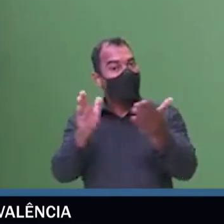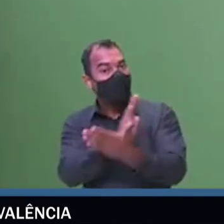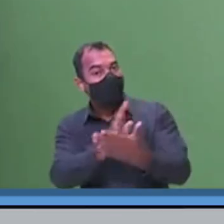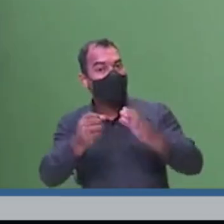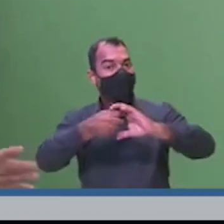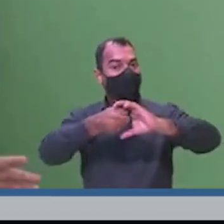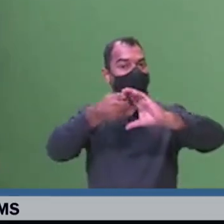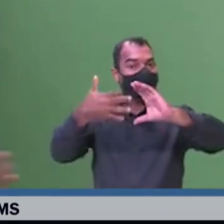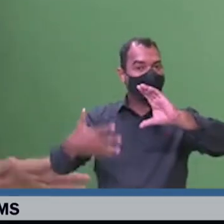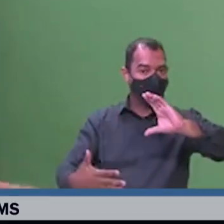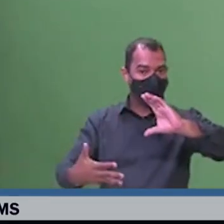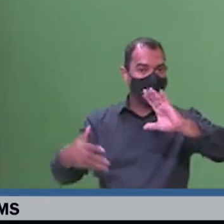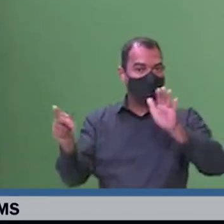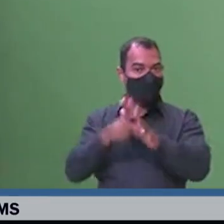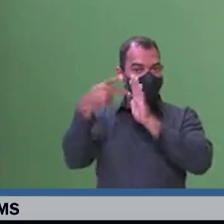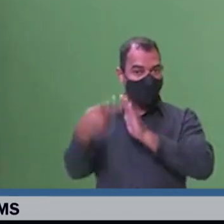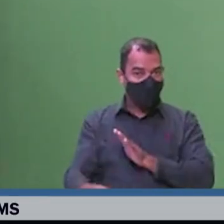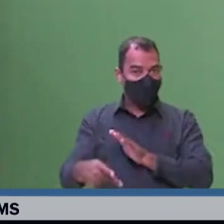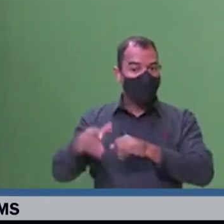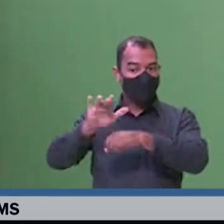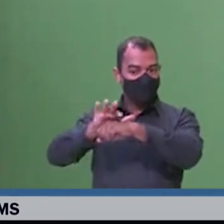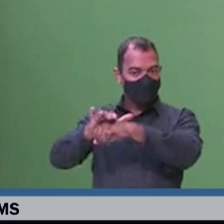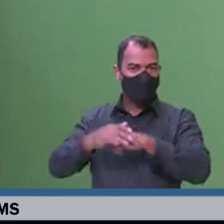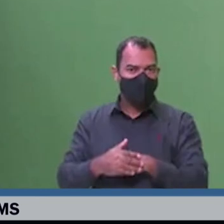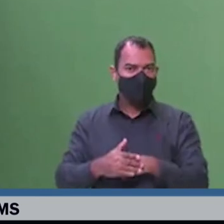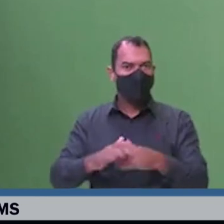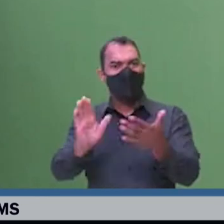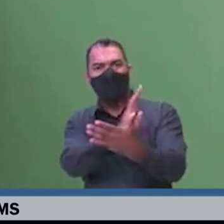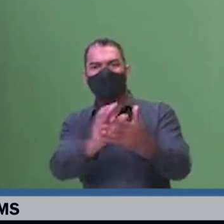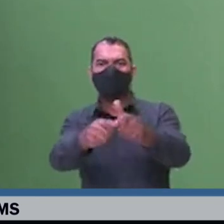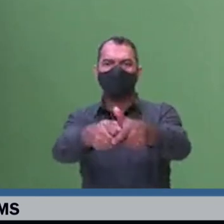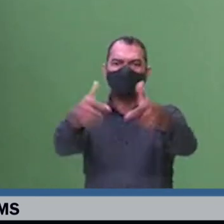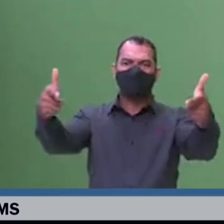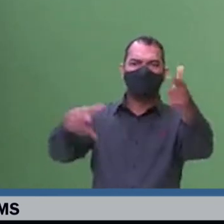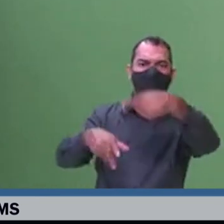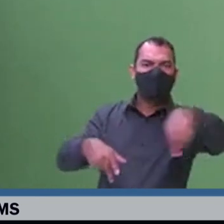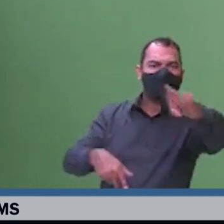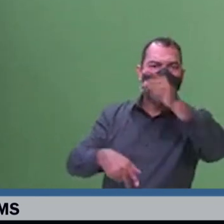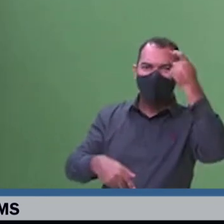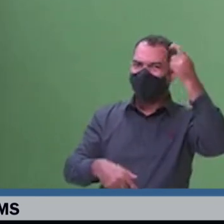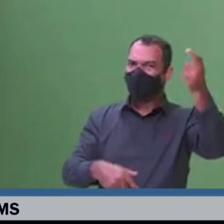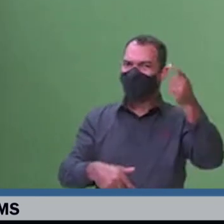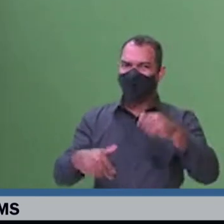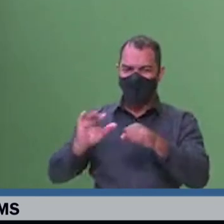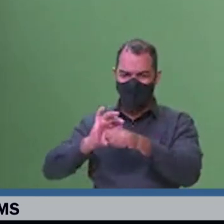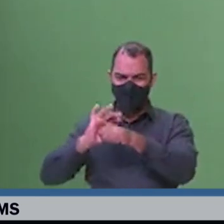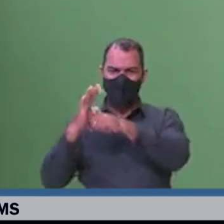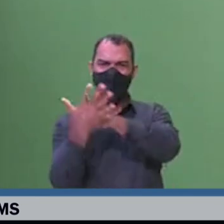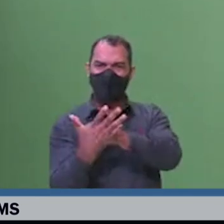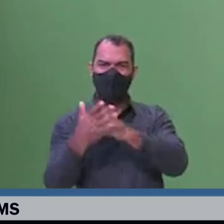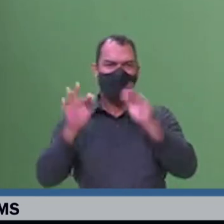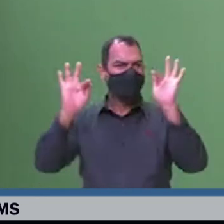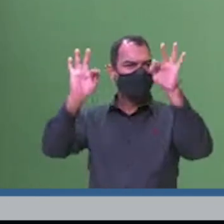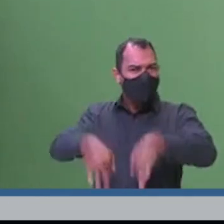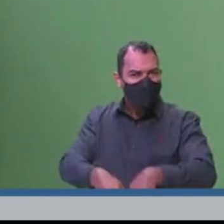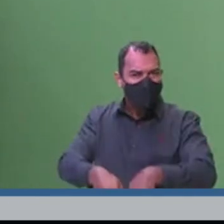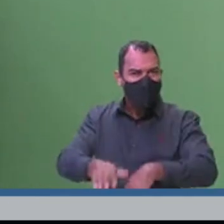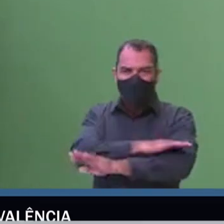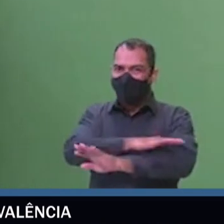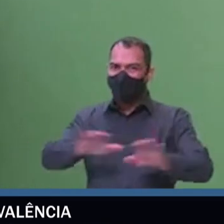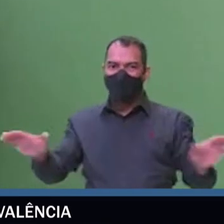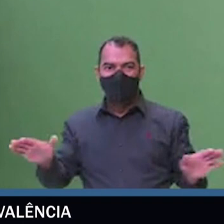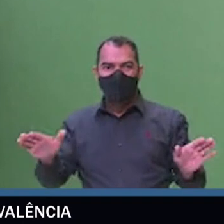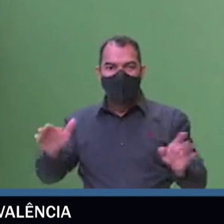Sul. Muita gente acha que a doença passou, que já vencemos o coronavírus, que já